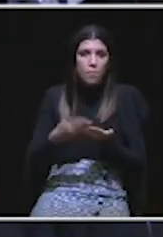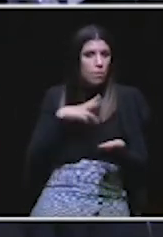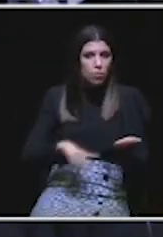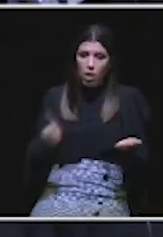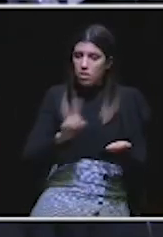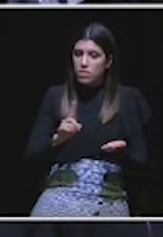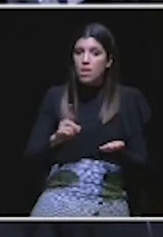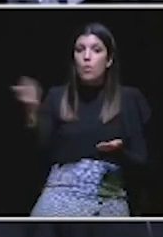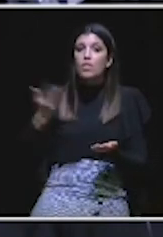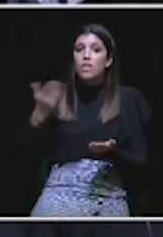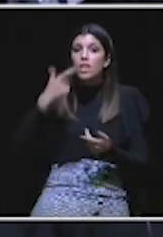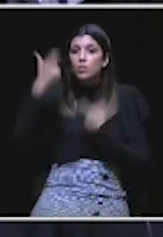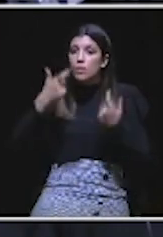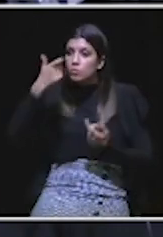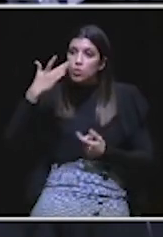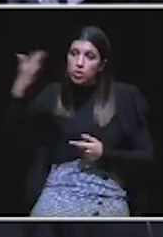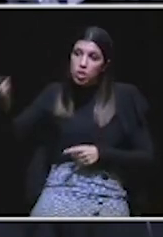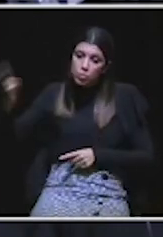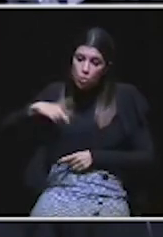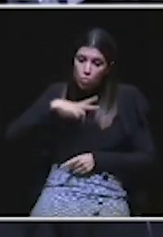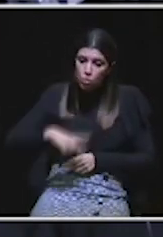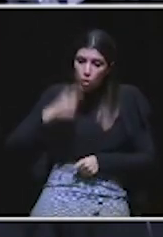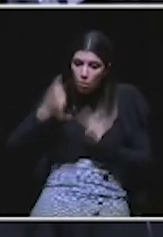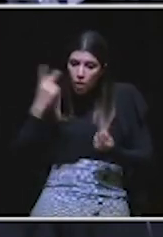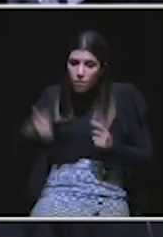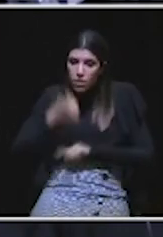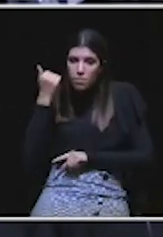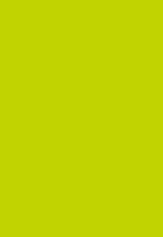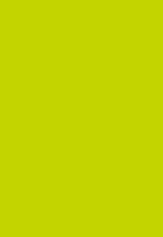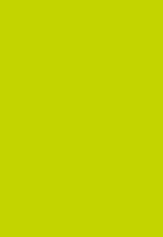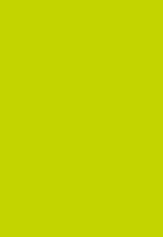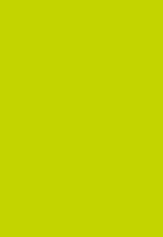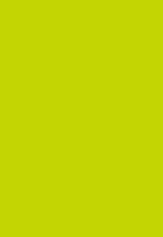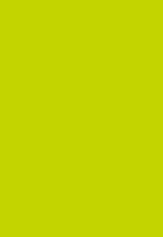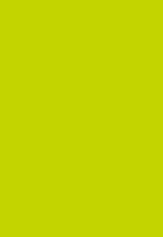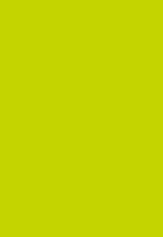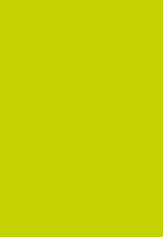Os imigrantes que vêm a Portugal procurar uma vida melhor não podem ser vistos como recursos de um contingente.